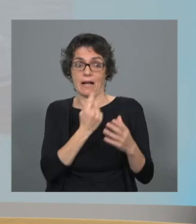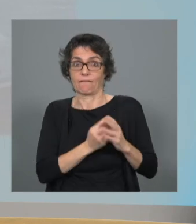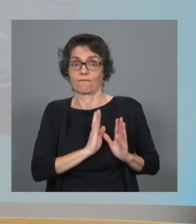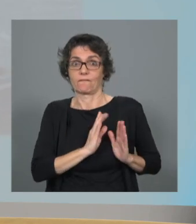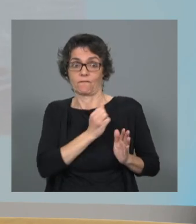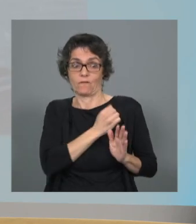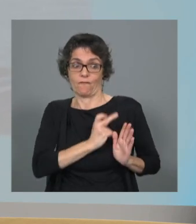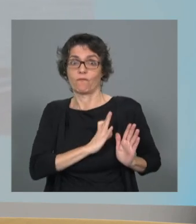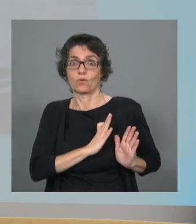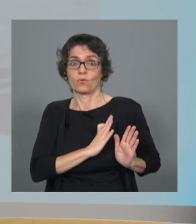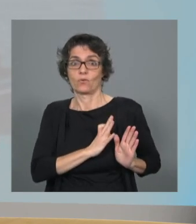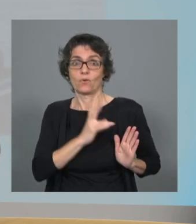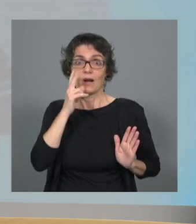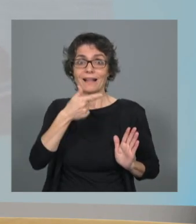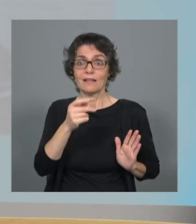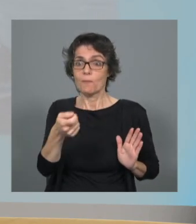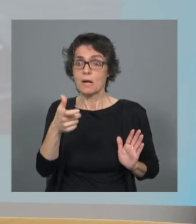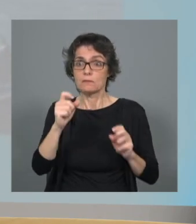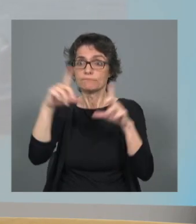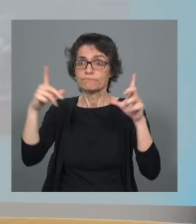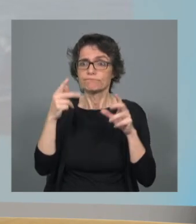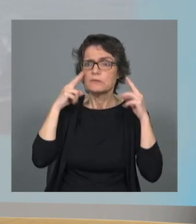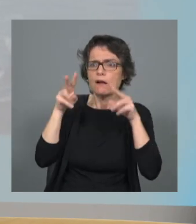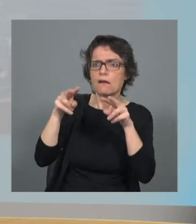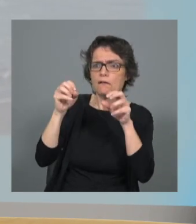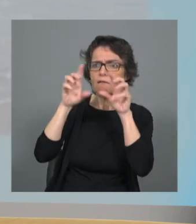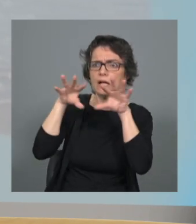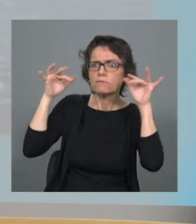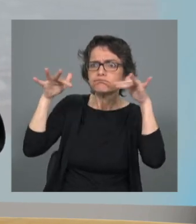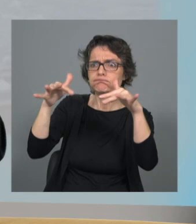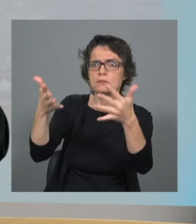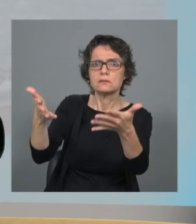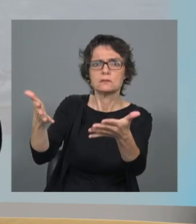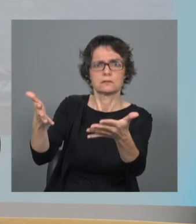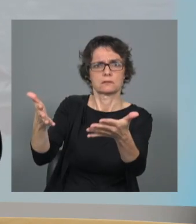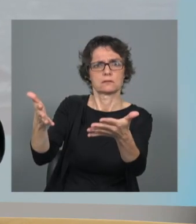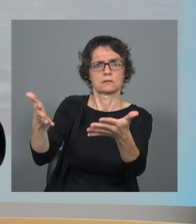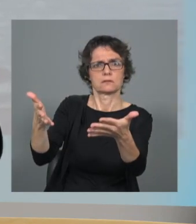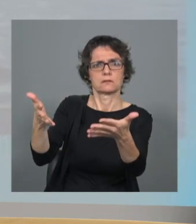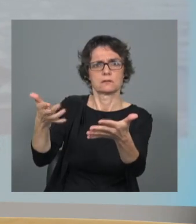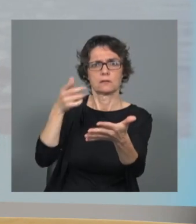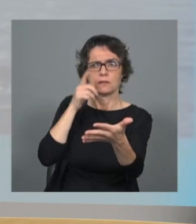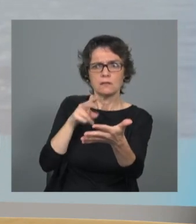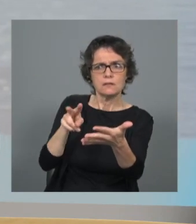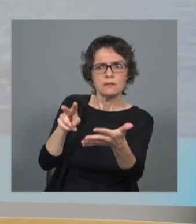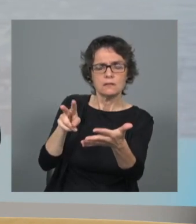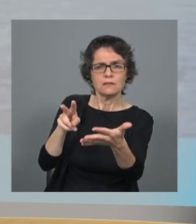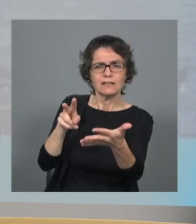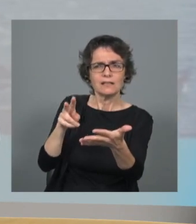andado há um ano ou mais a ter precauções, consciente ou inconscientemente,